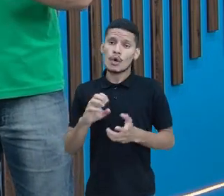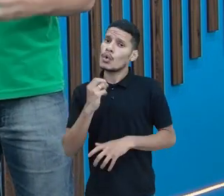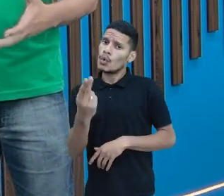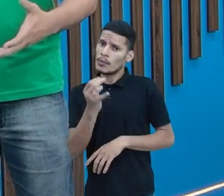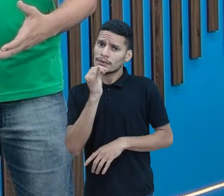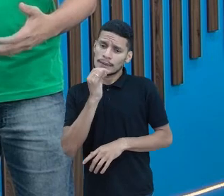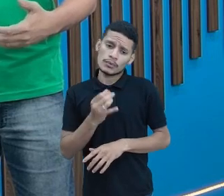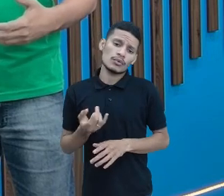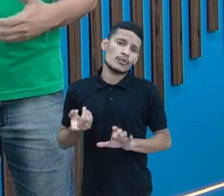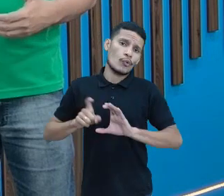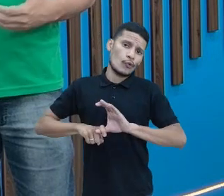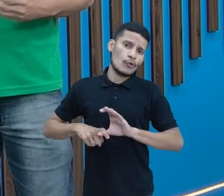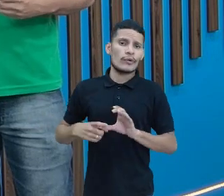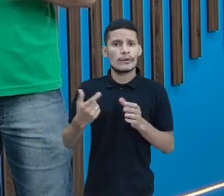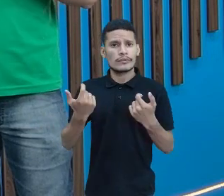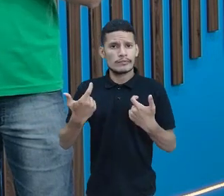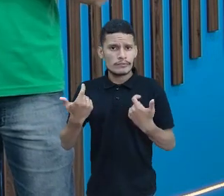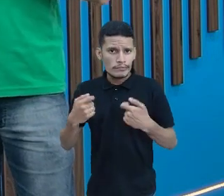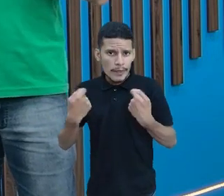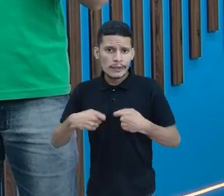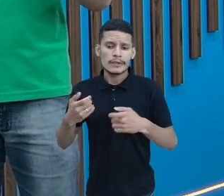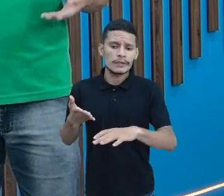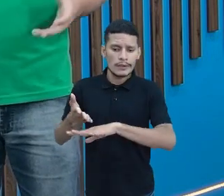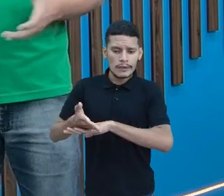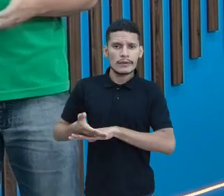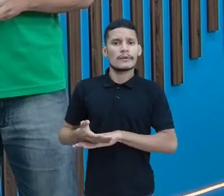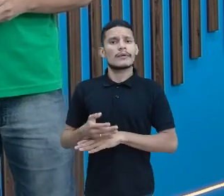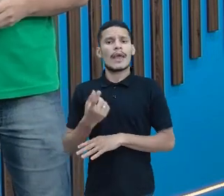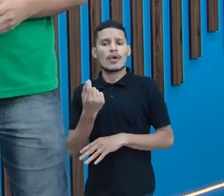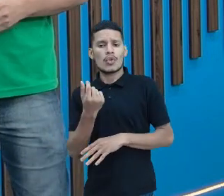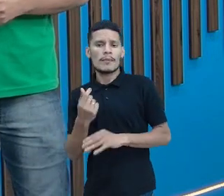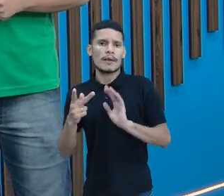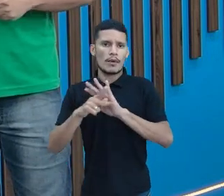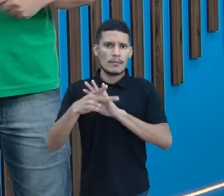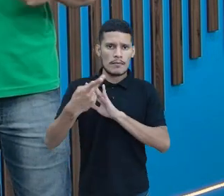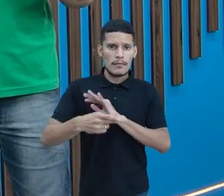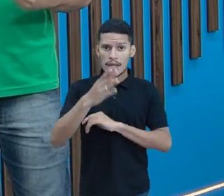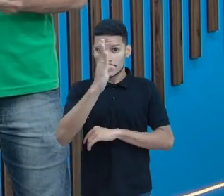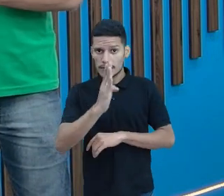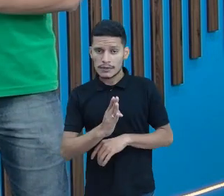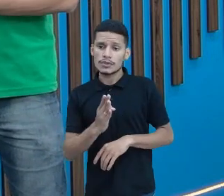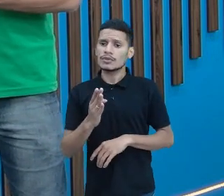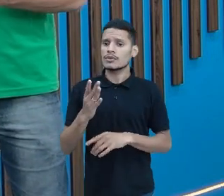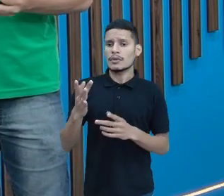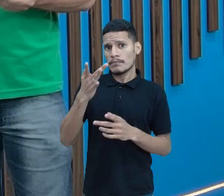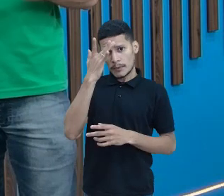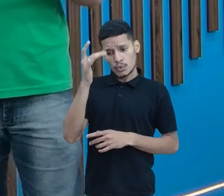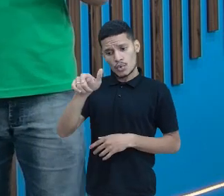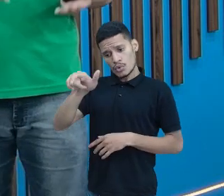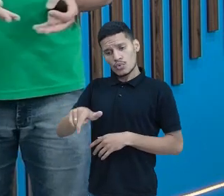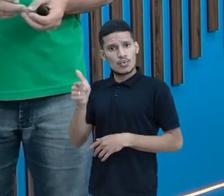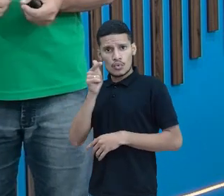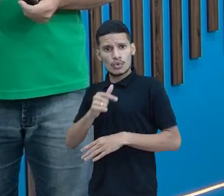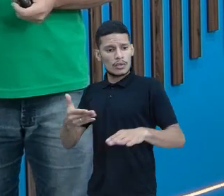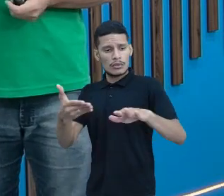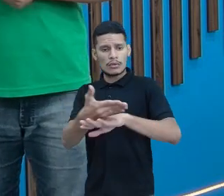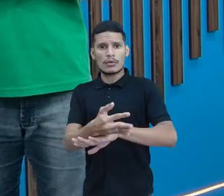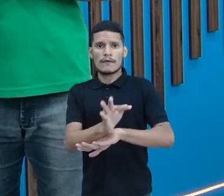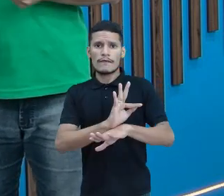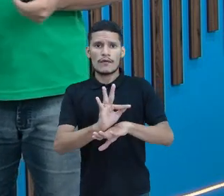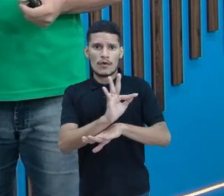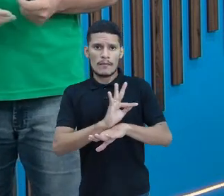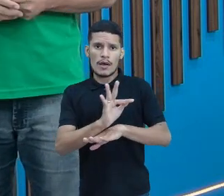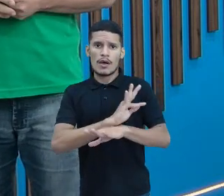das condições econômicas do país, ou, enfim, o sujeito não consegue encontrar um emprego em